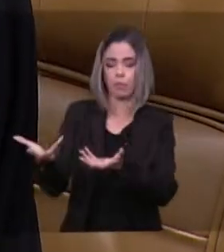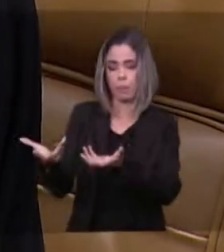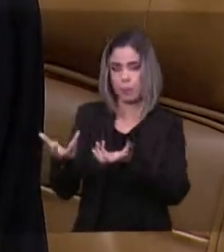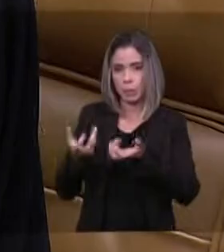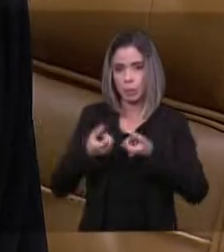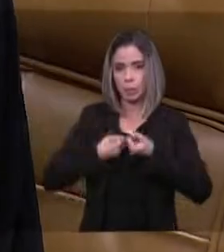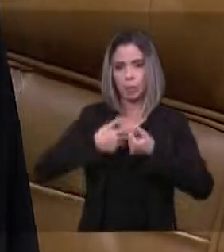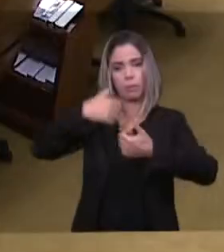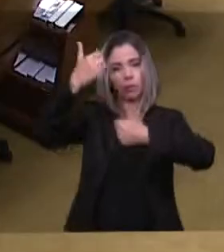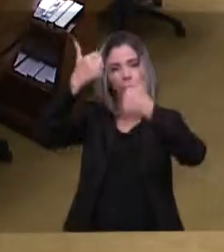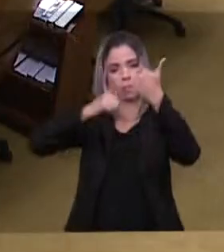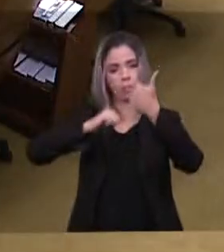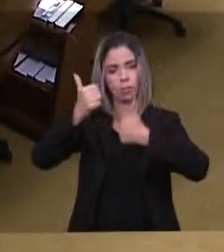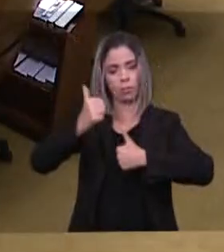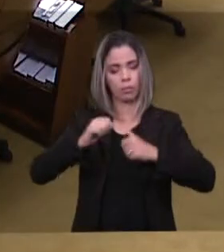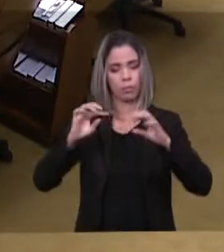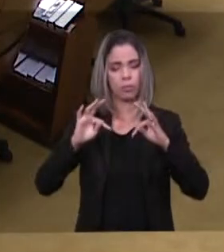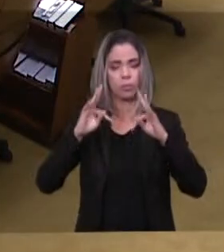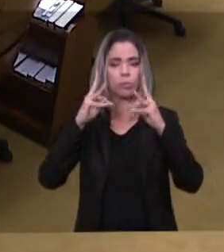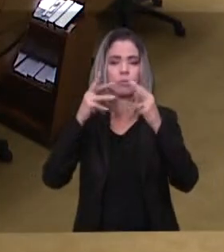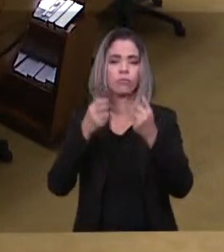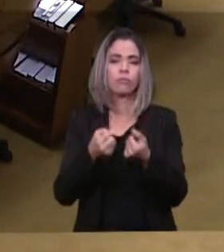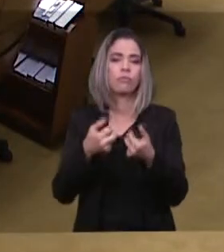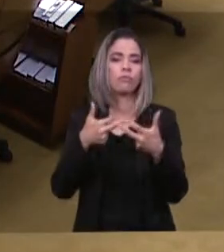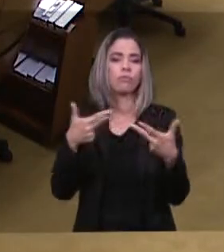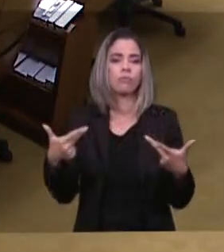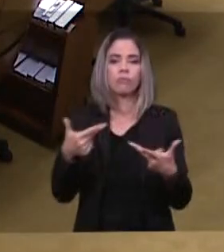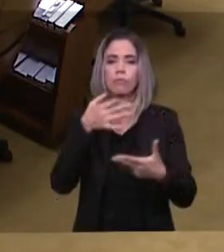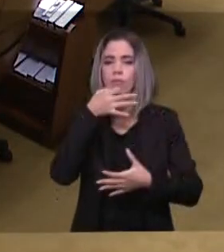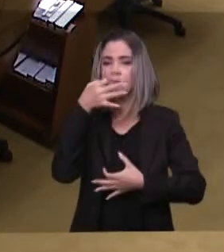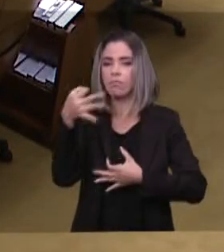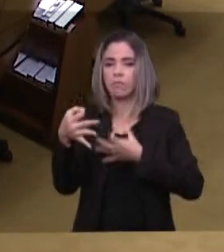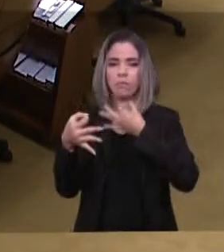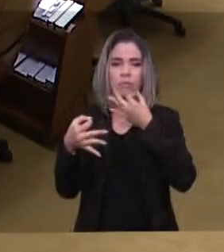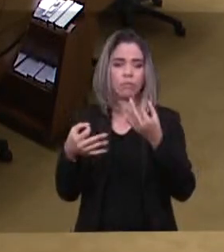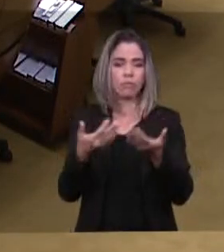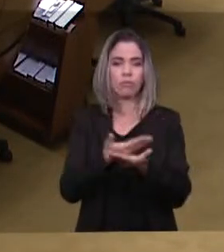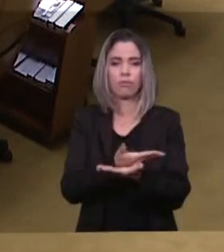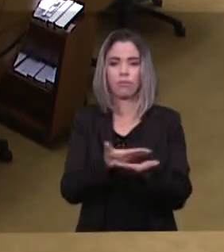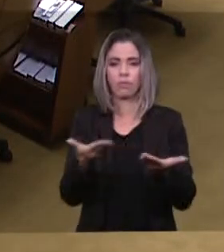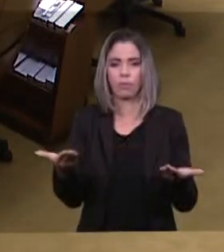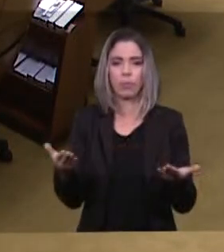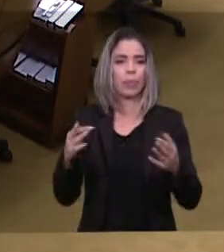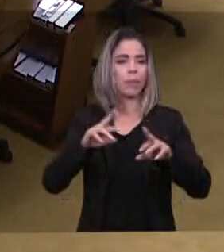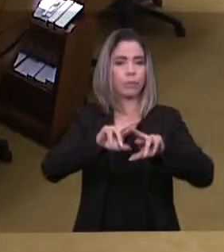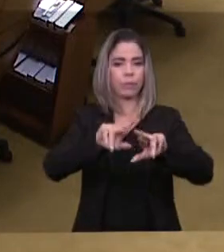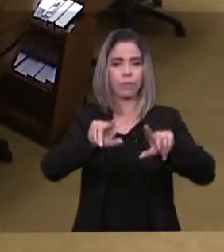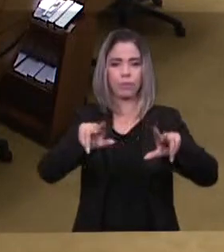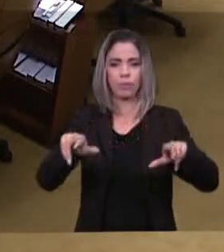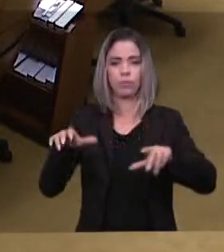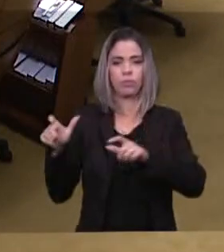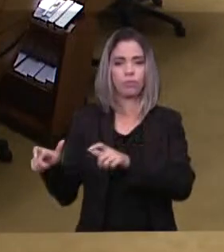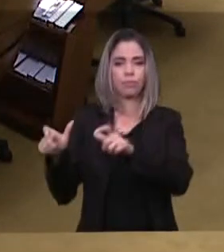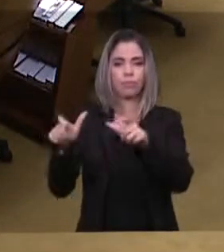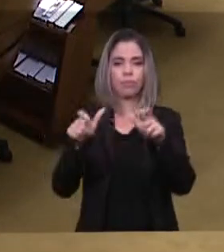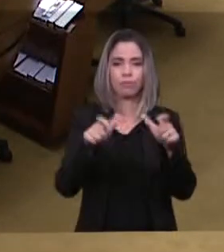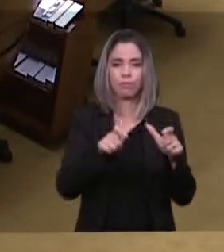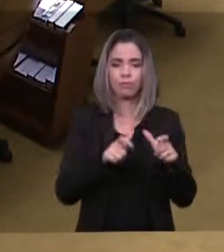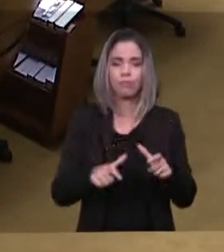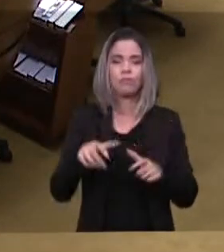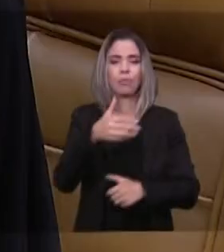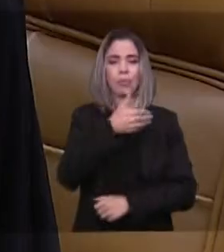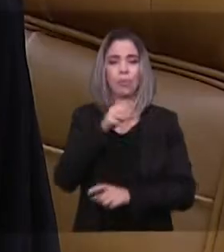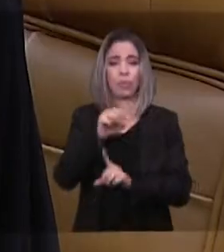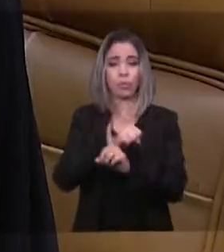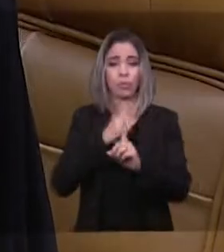analisei de forma bastante vertical todas as manifestações trazidas pelos diferentes setores da sociedade. De